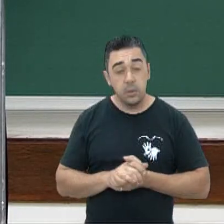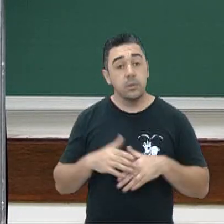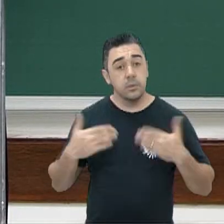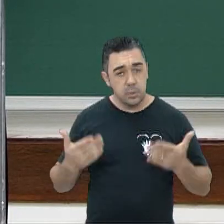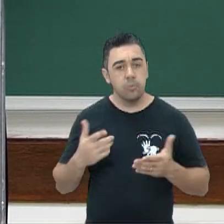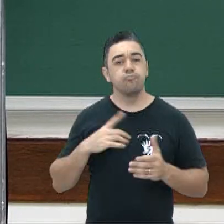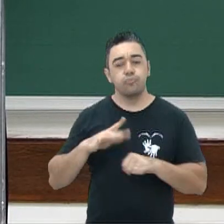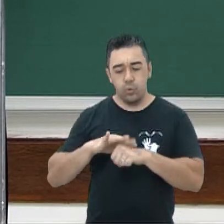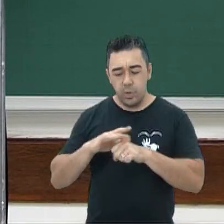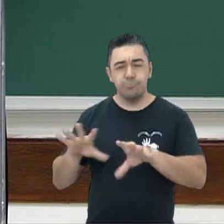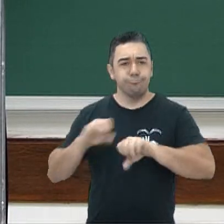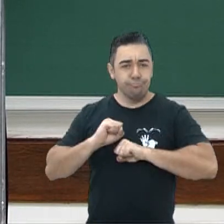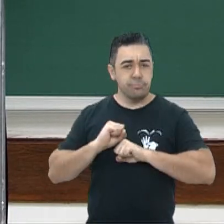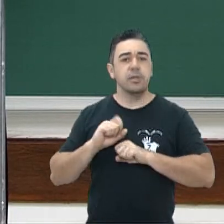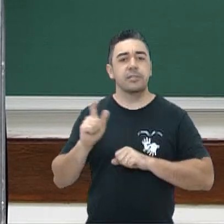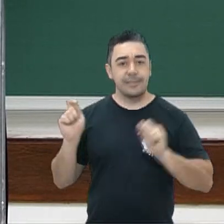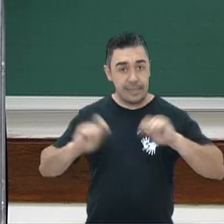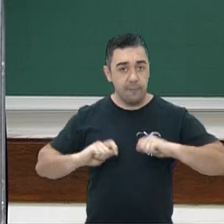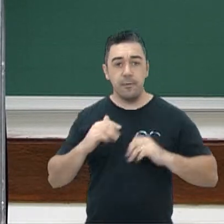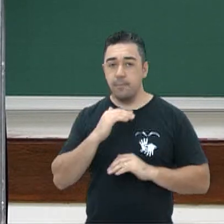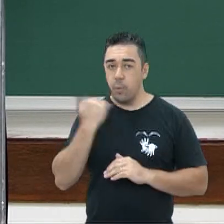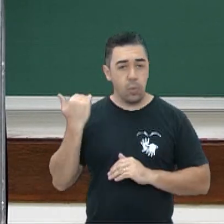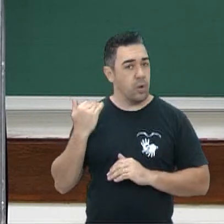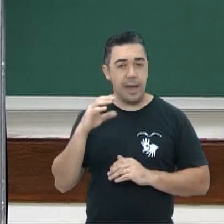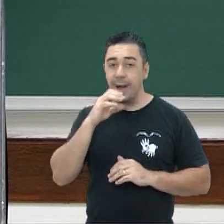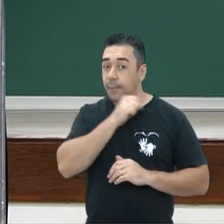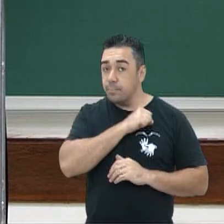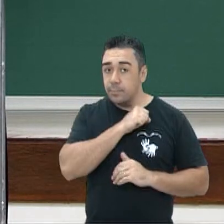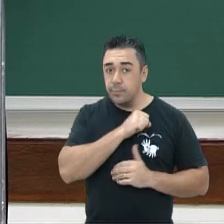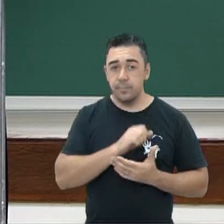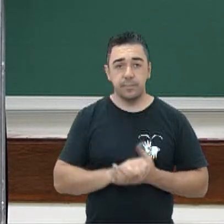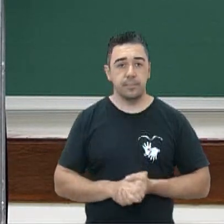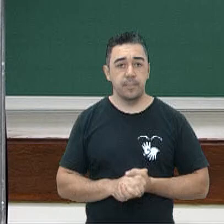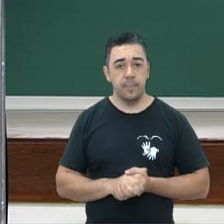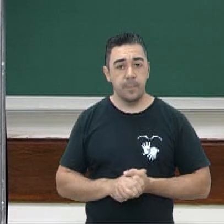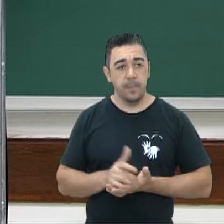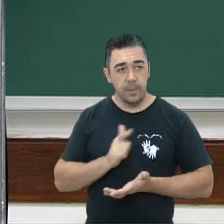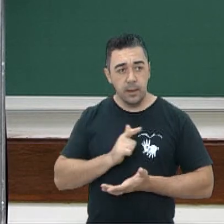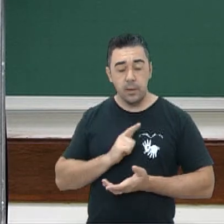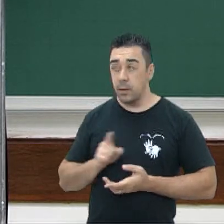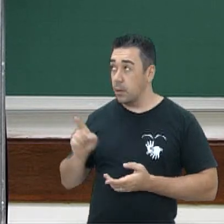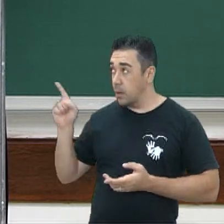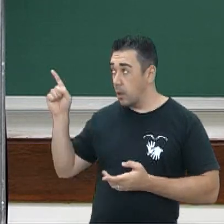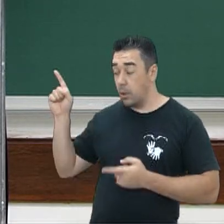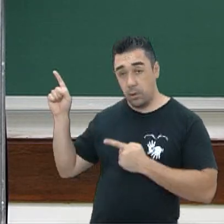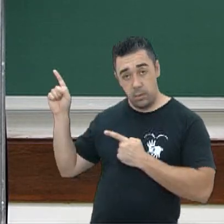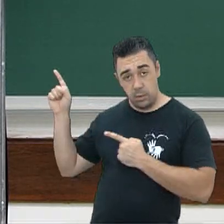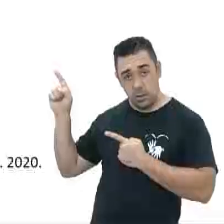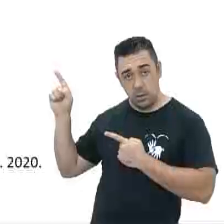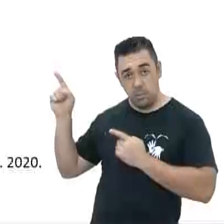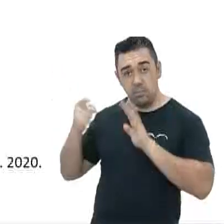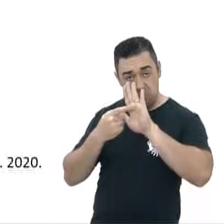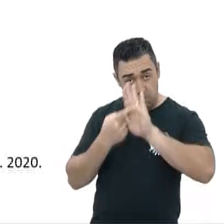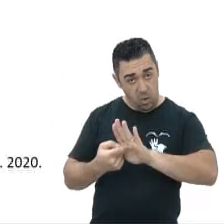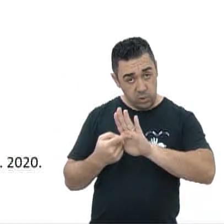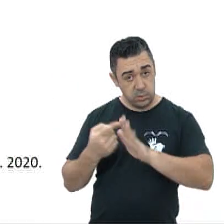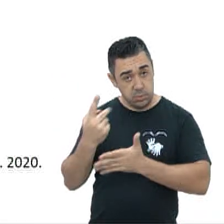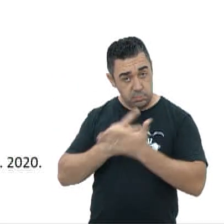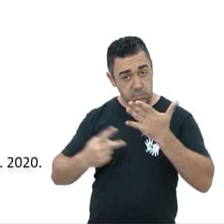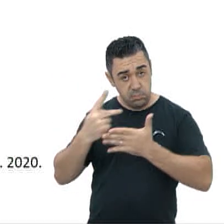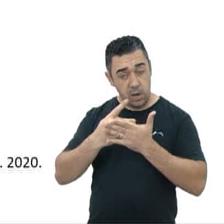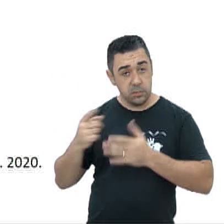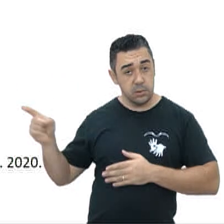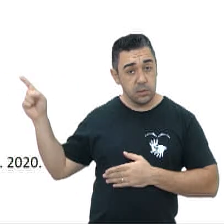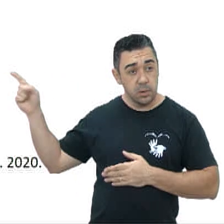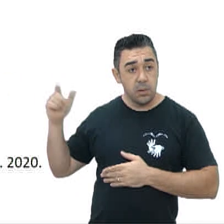trazia doenças que matavam e matavam rapidamente. Tá? A gente tem uma gravura aqui, né, que é uma representação que